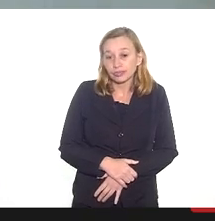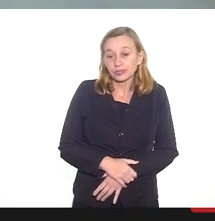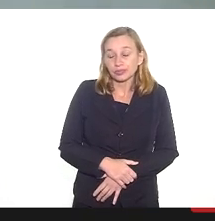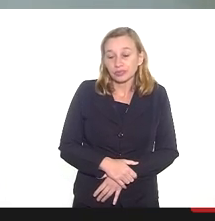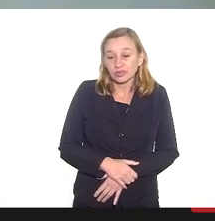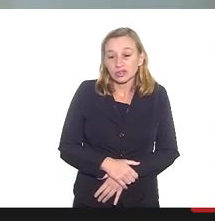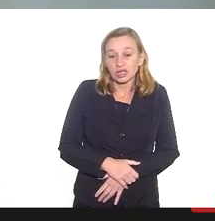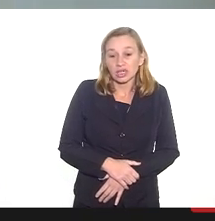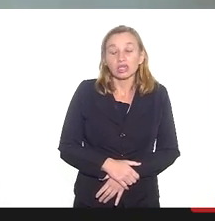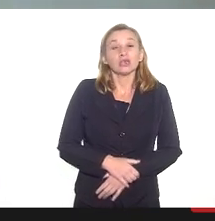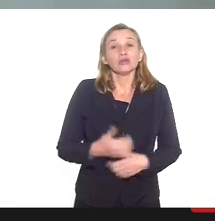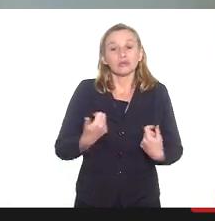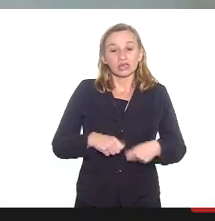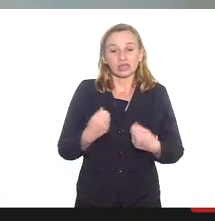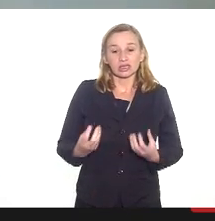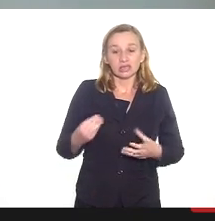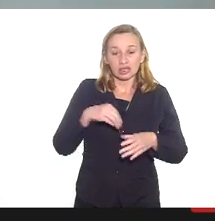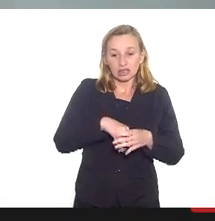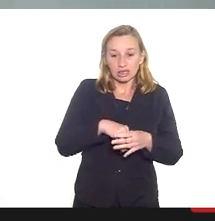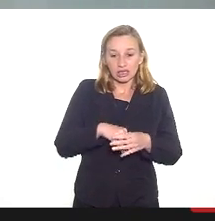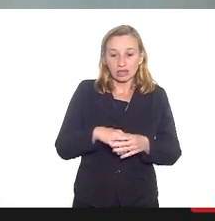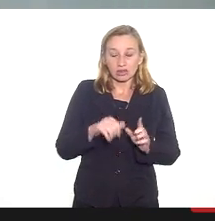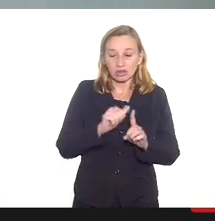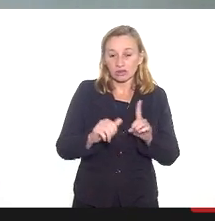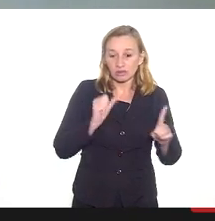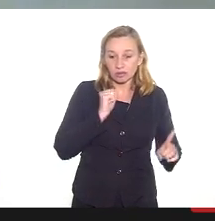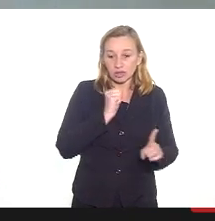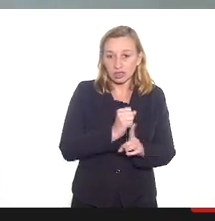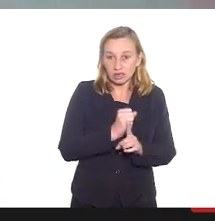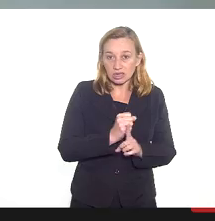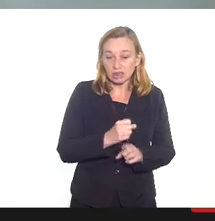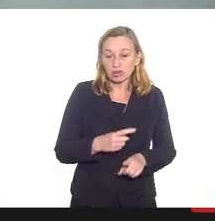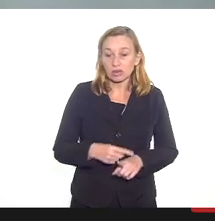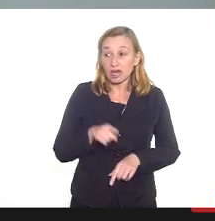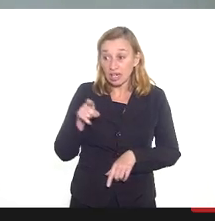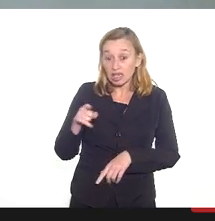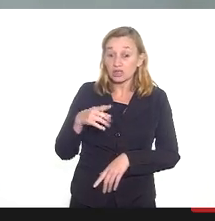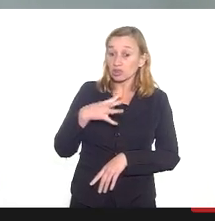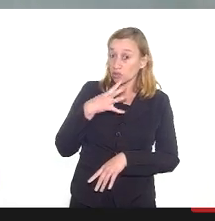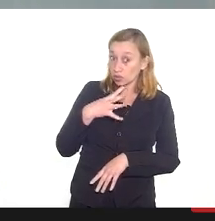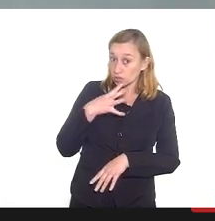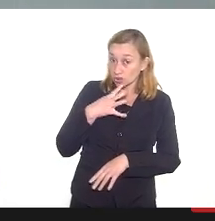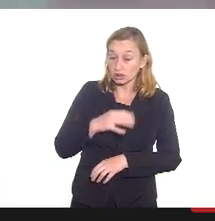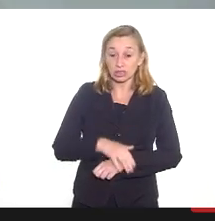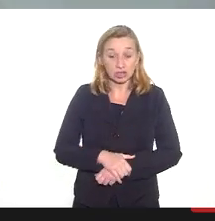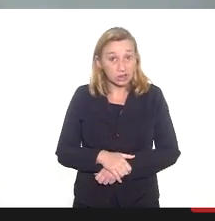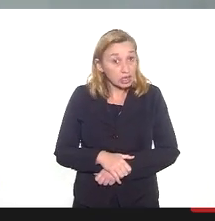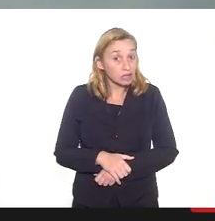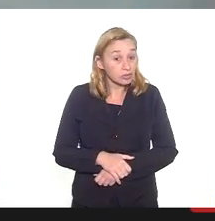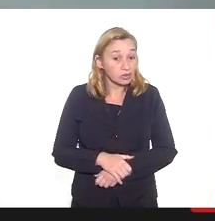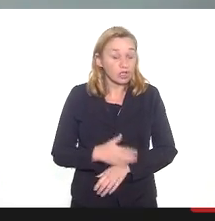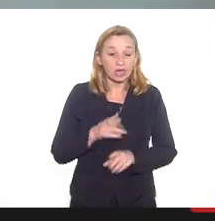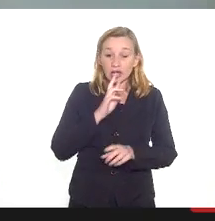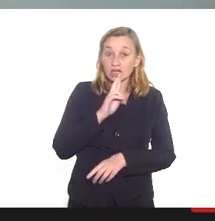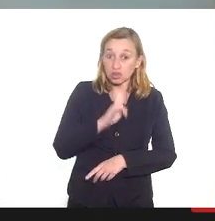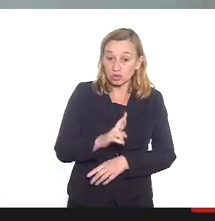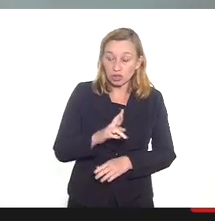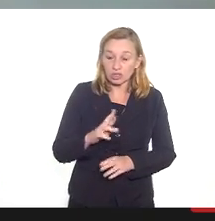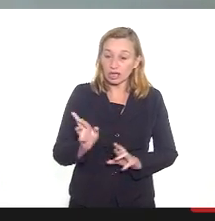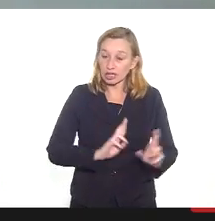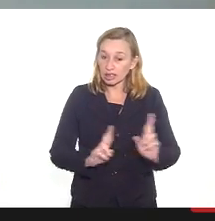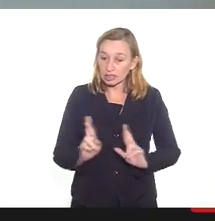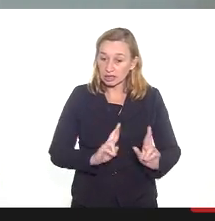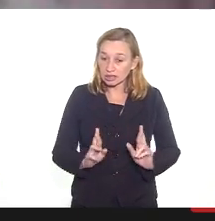E tem que acrescentar esse feminicídio íntimo, aquele que nós conhecemos, aquele que é resultado das